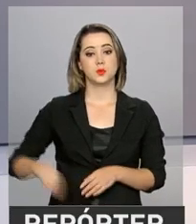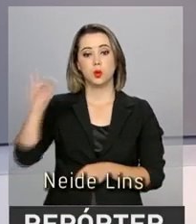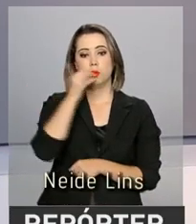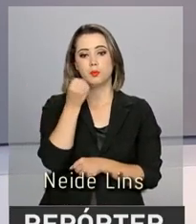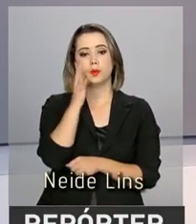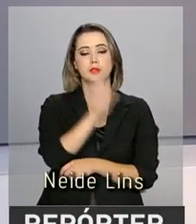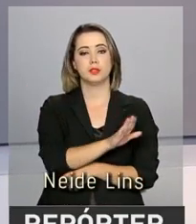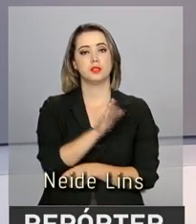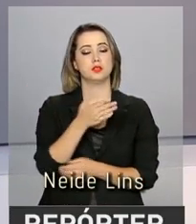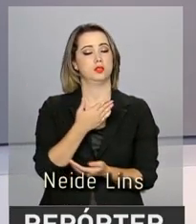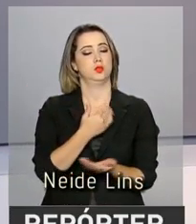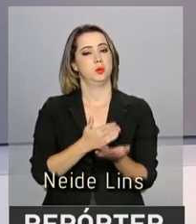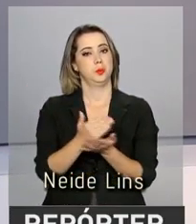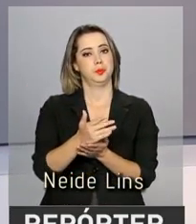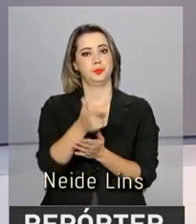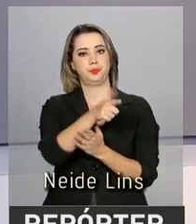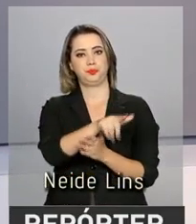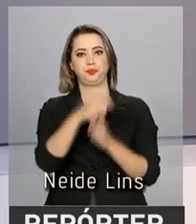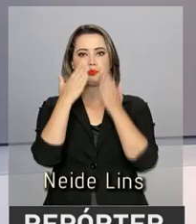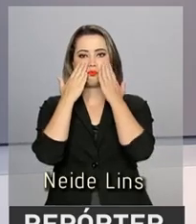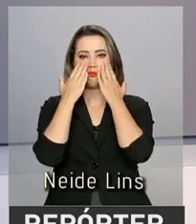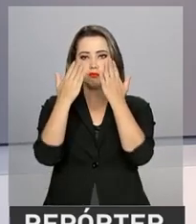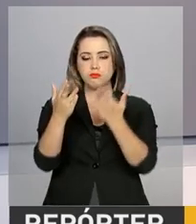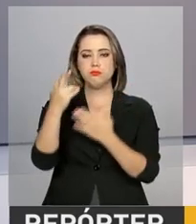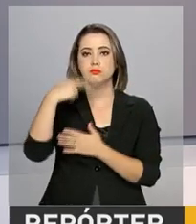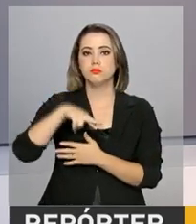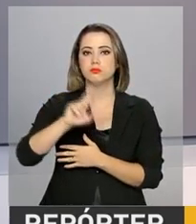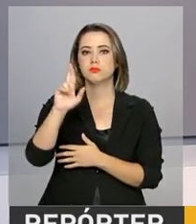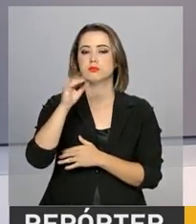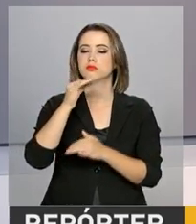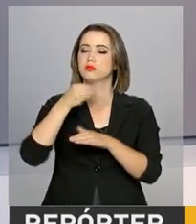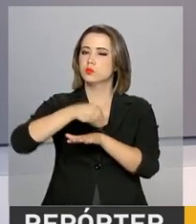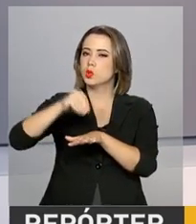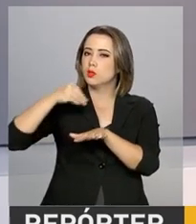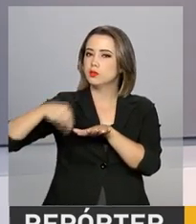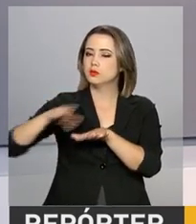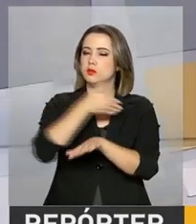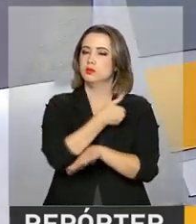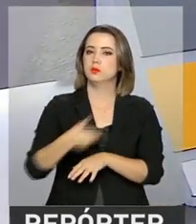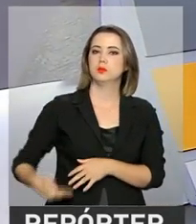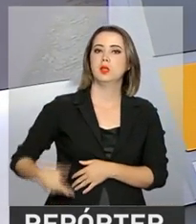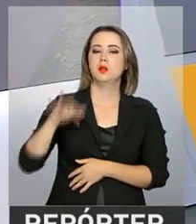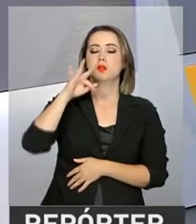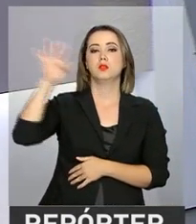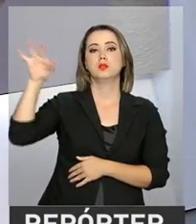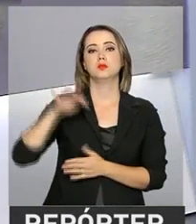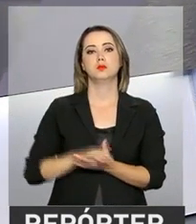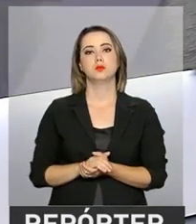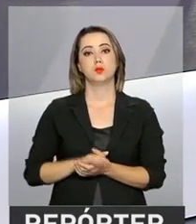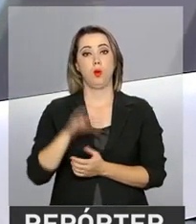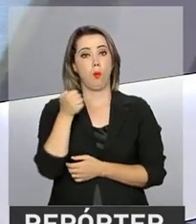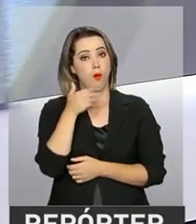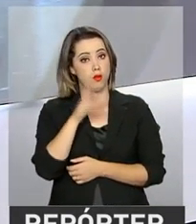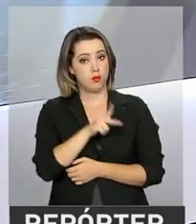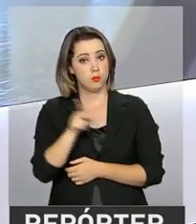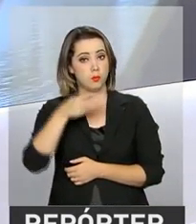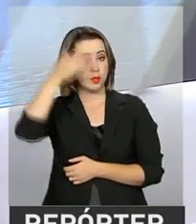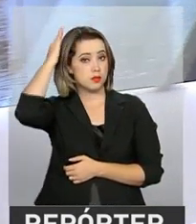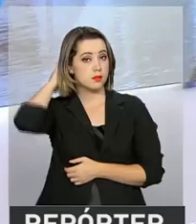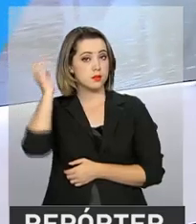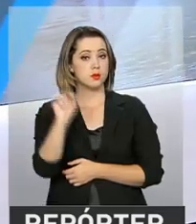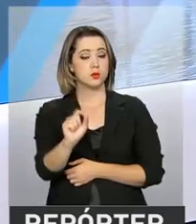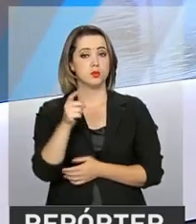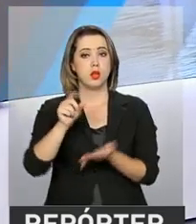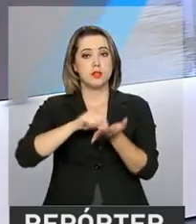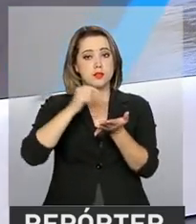Olá, boa tarde. Começa mais um Repórter NBR com as notícias do governo federal. Daqui a pouco, o presidente Michel Temer vai assinar